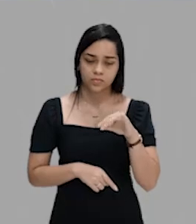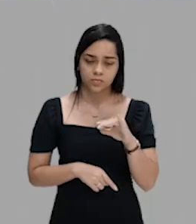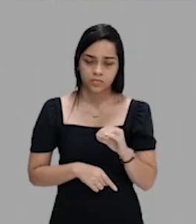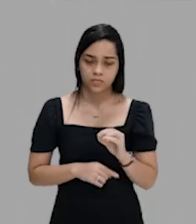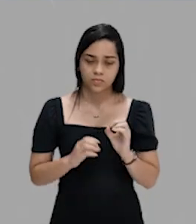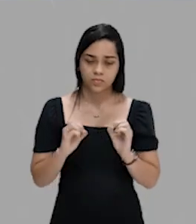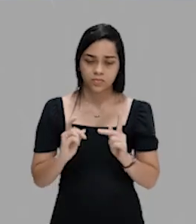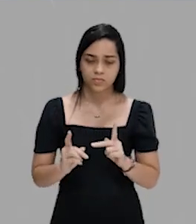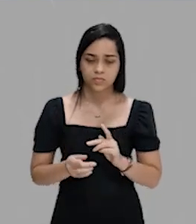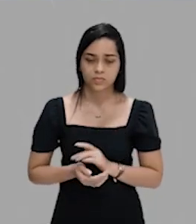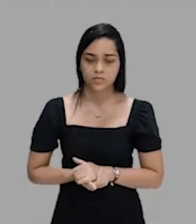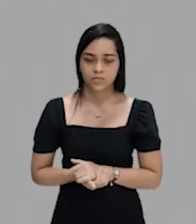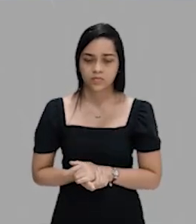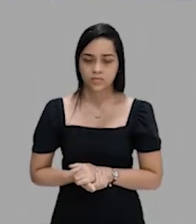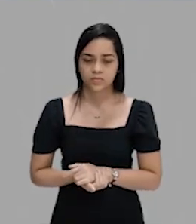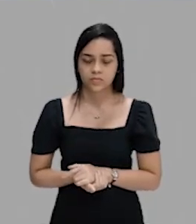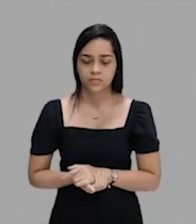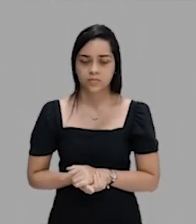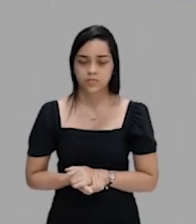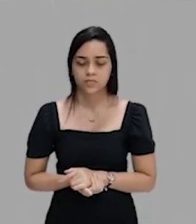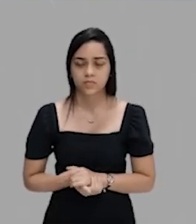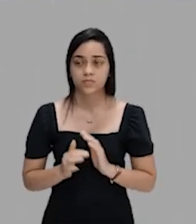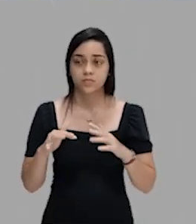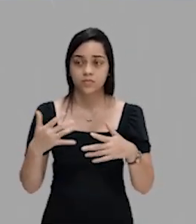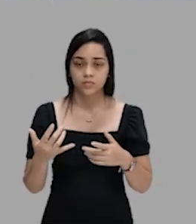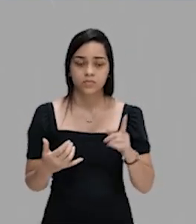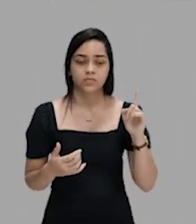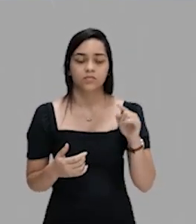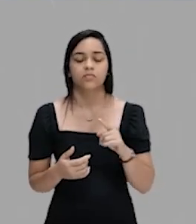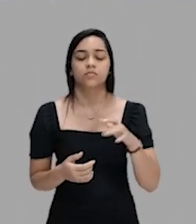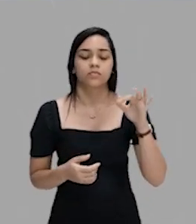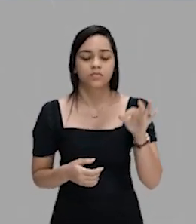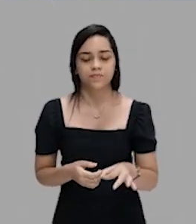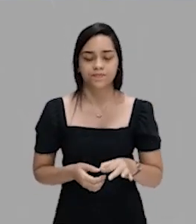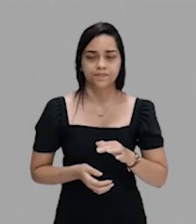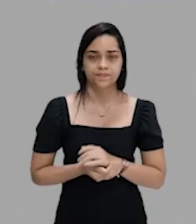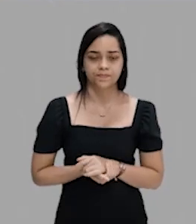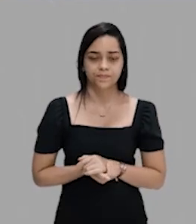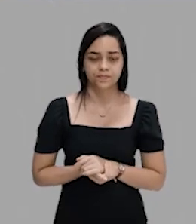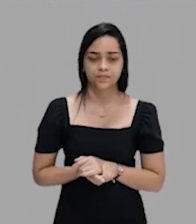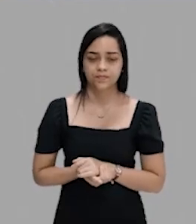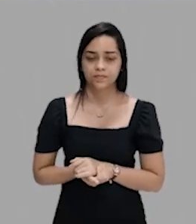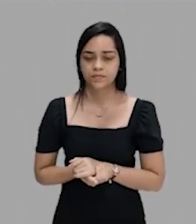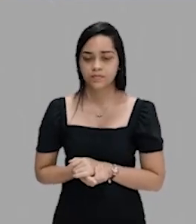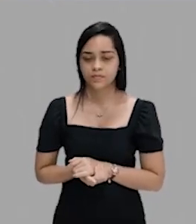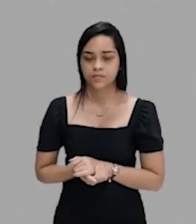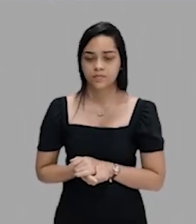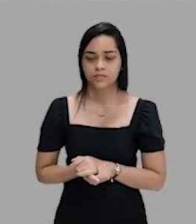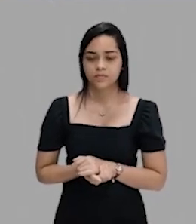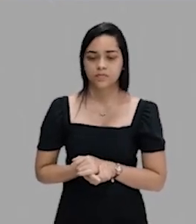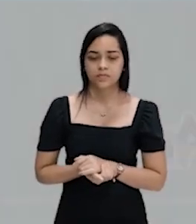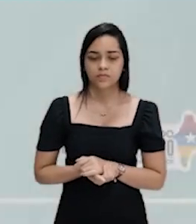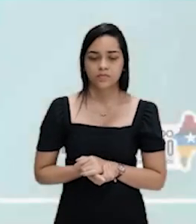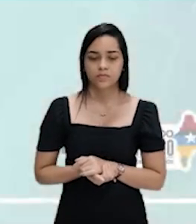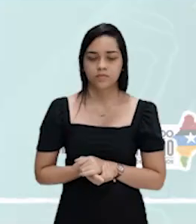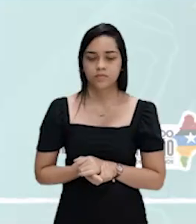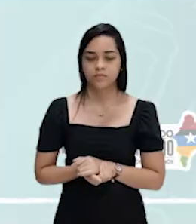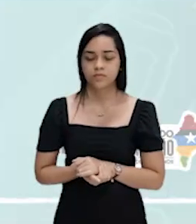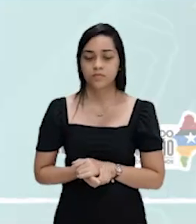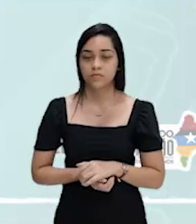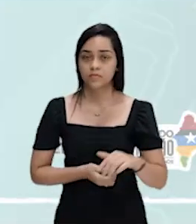tá bom vamos ver qual dessas alternativas seria a correta letra A